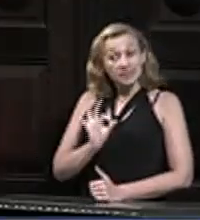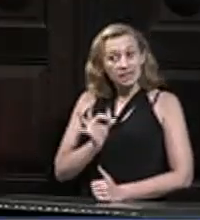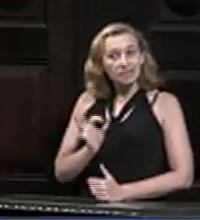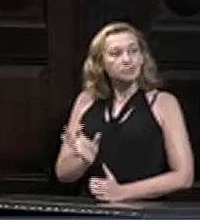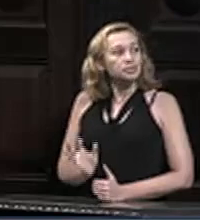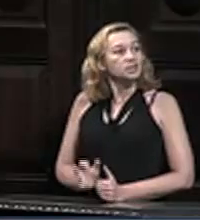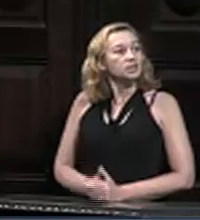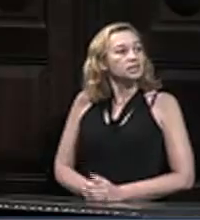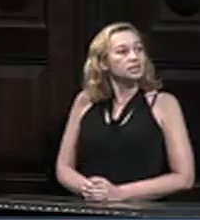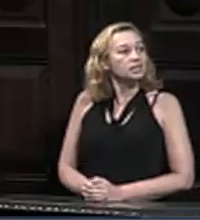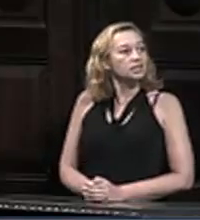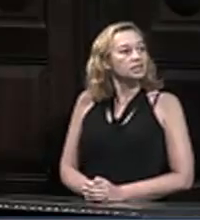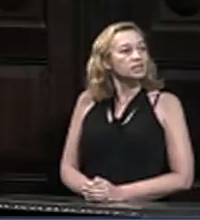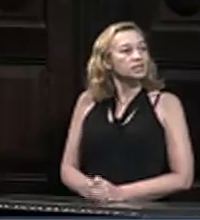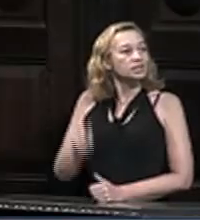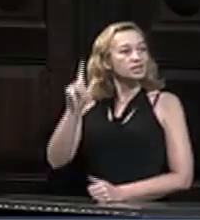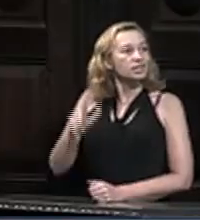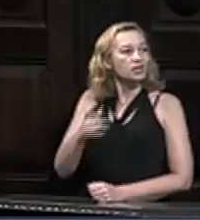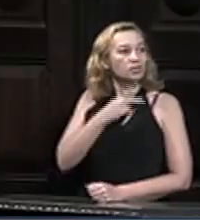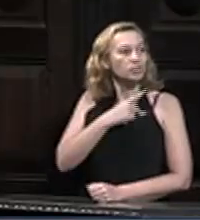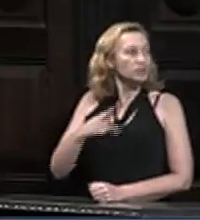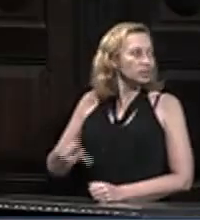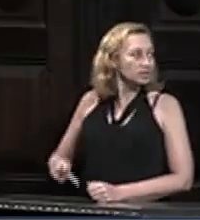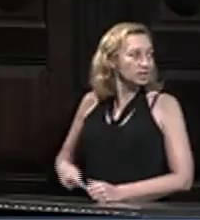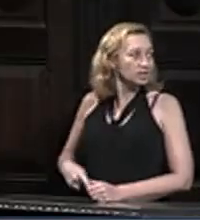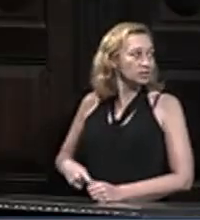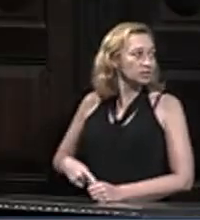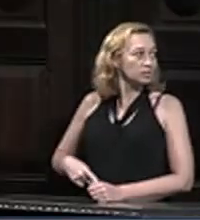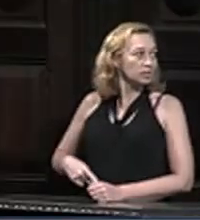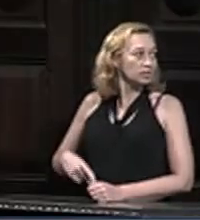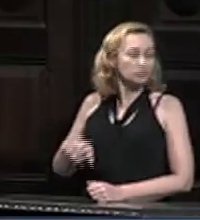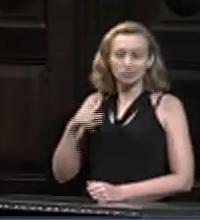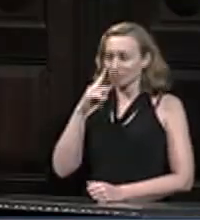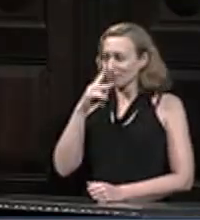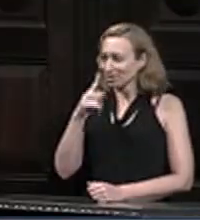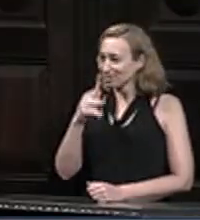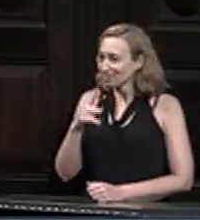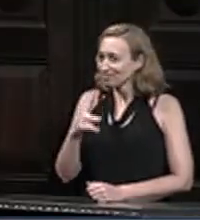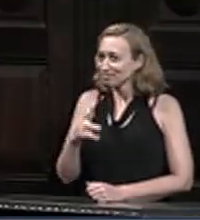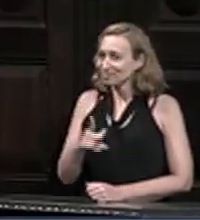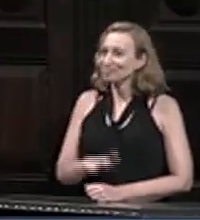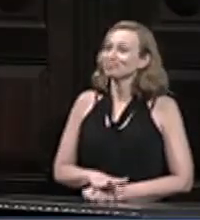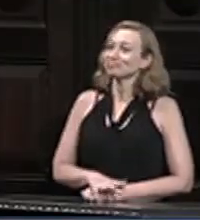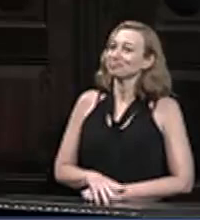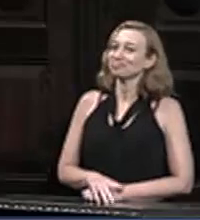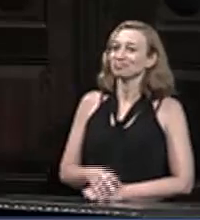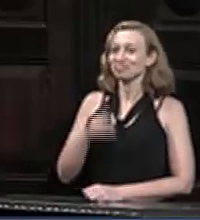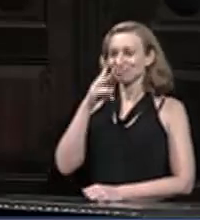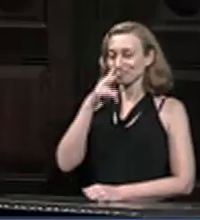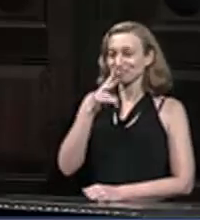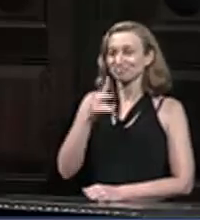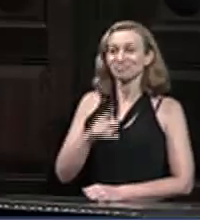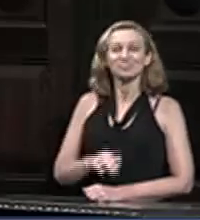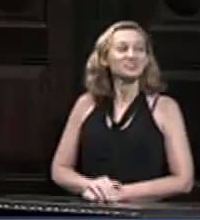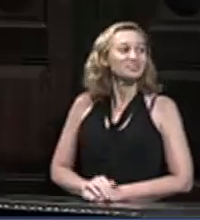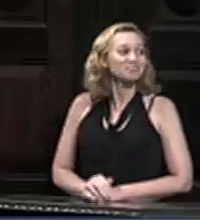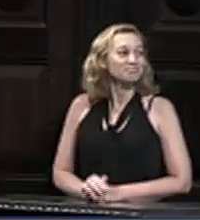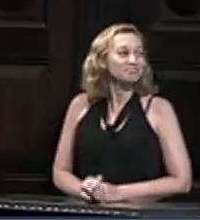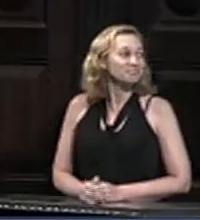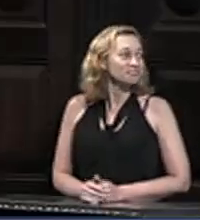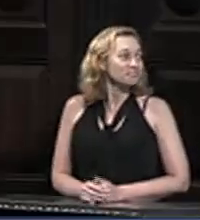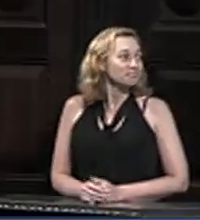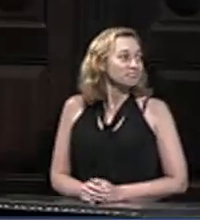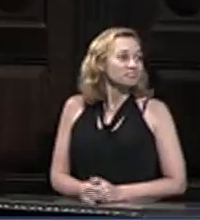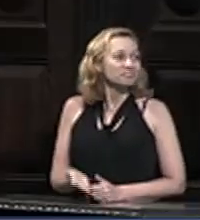certamente é o presidente mais vigoroso. O vigor com que Vossa